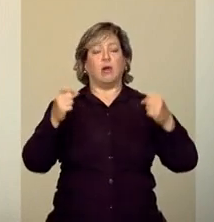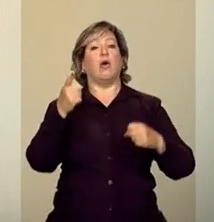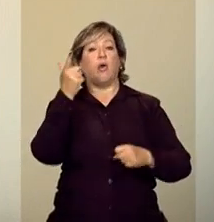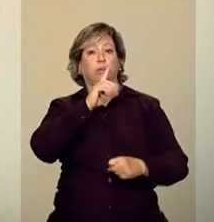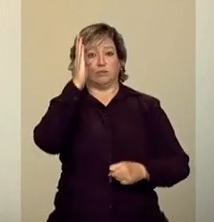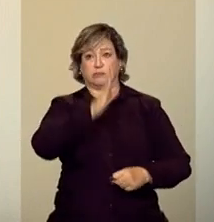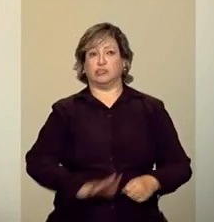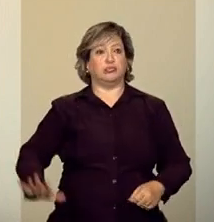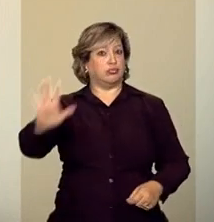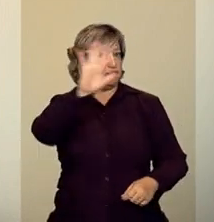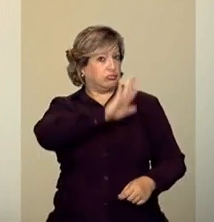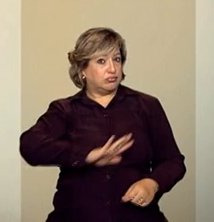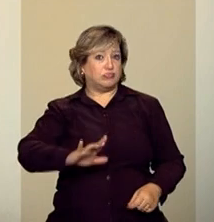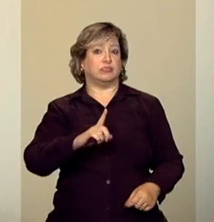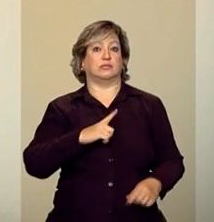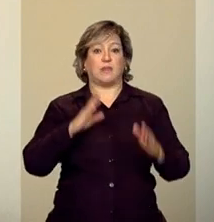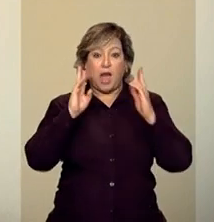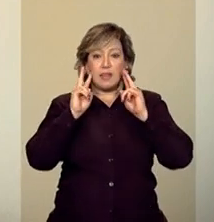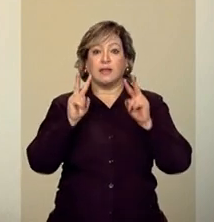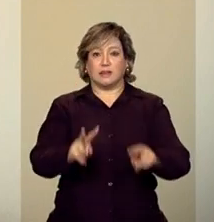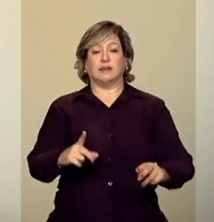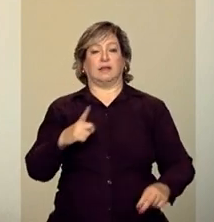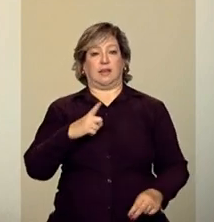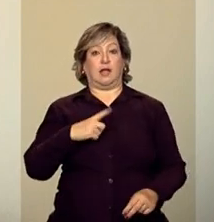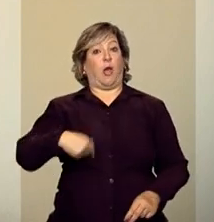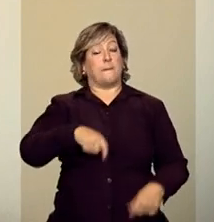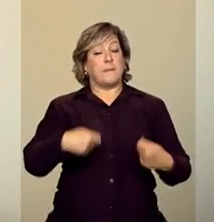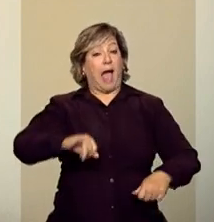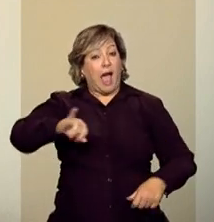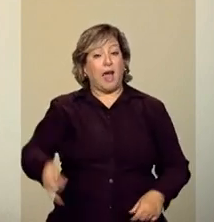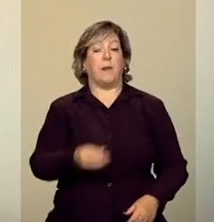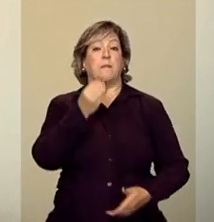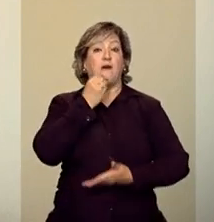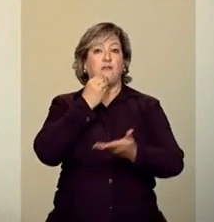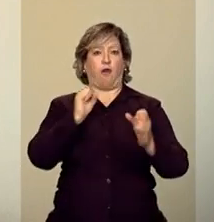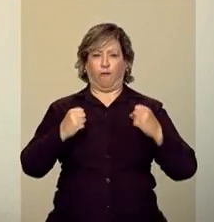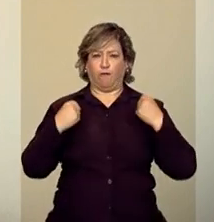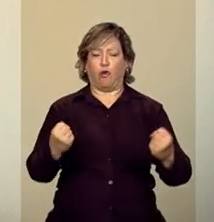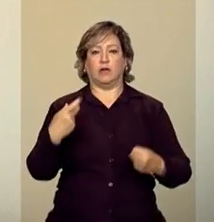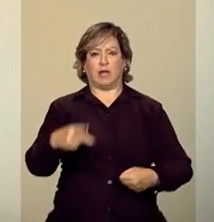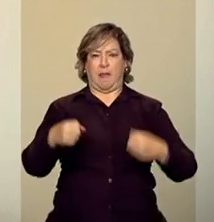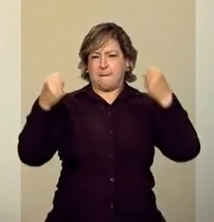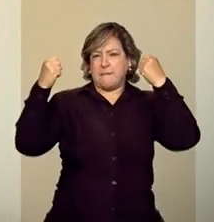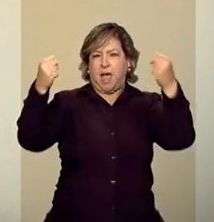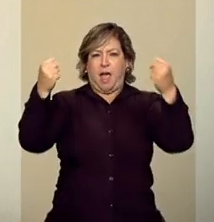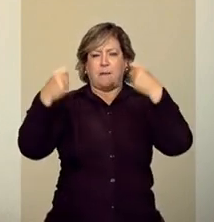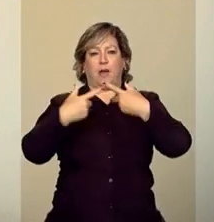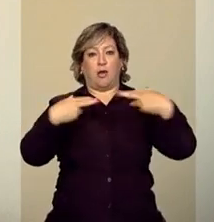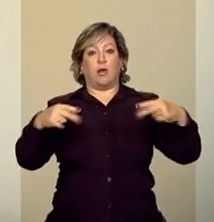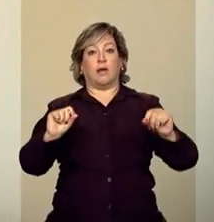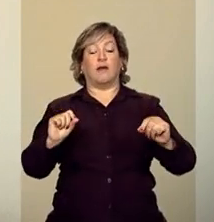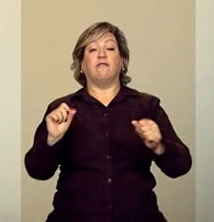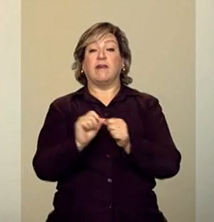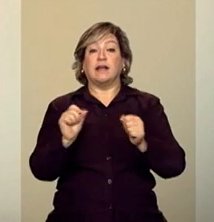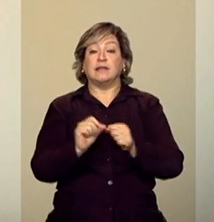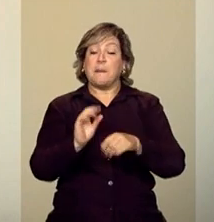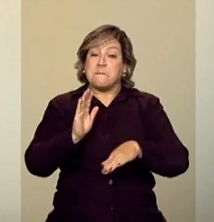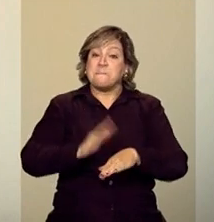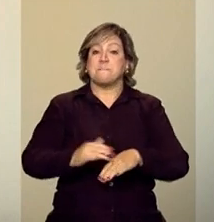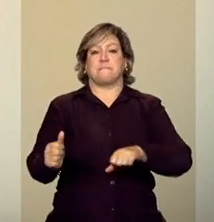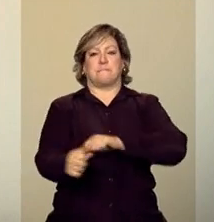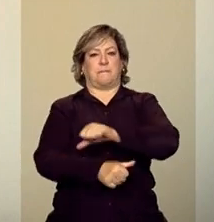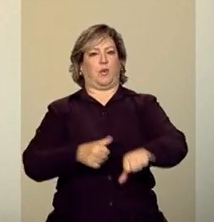nacional. Temos que aproveitar o vigor dessas manifestações para produzir mais